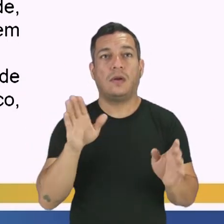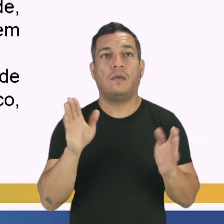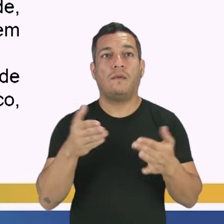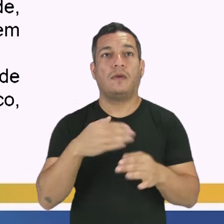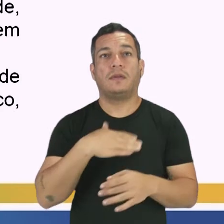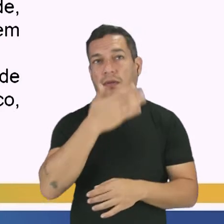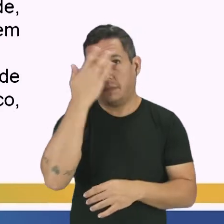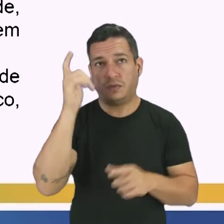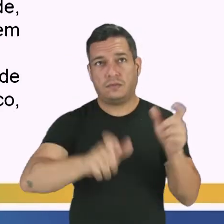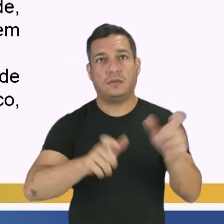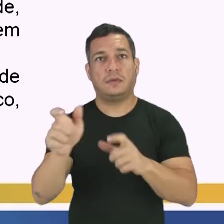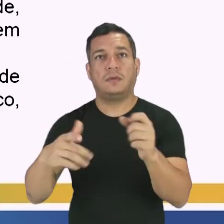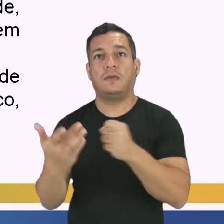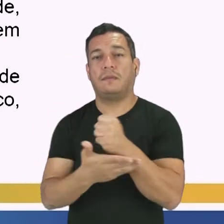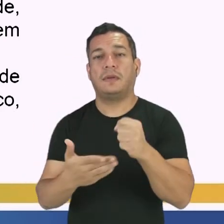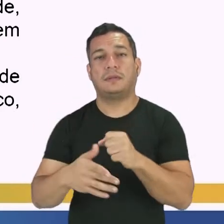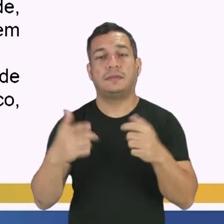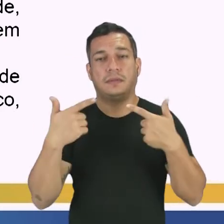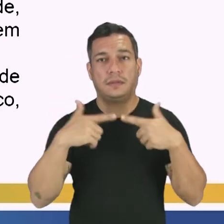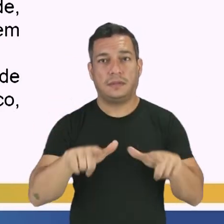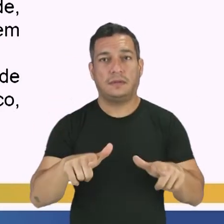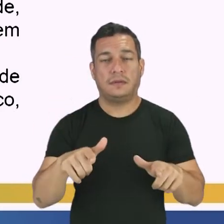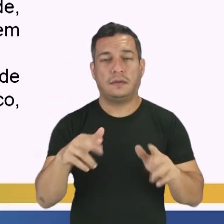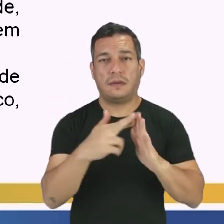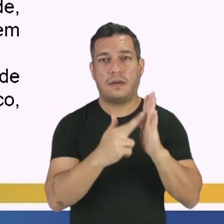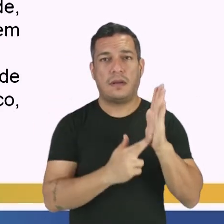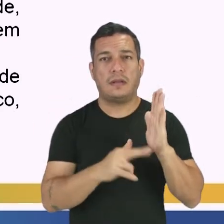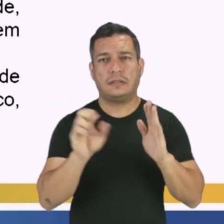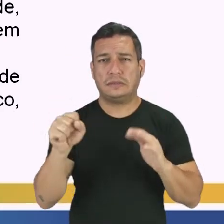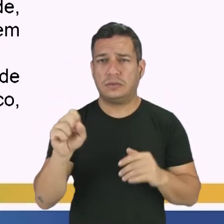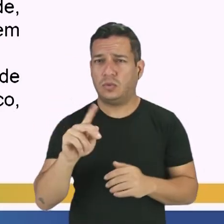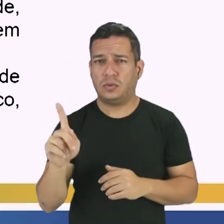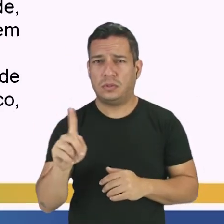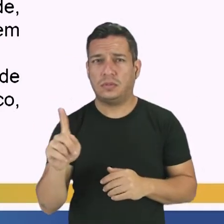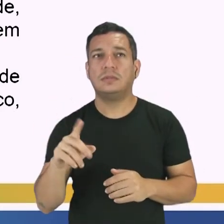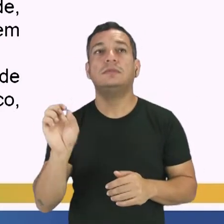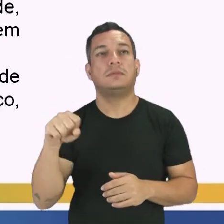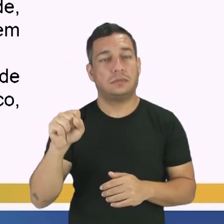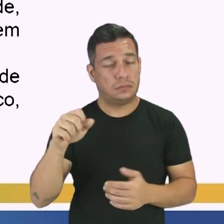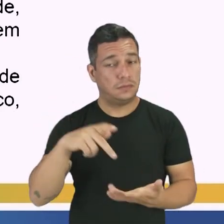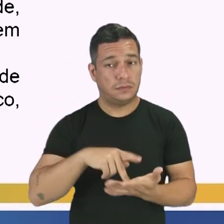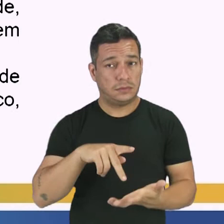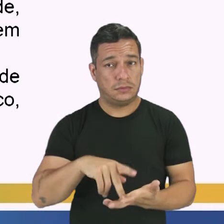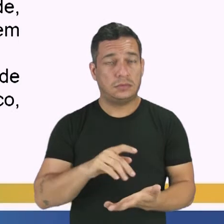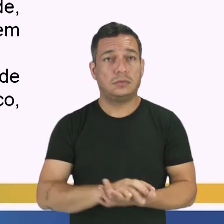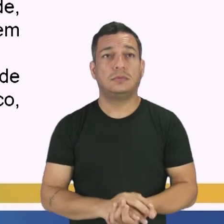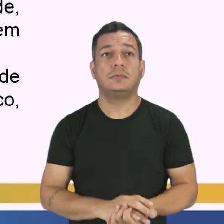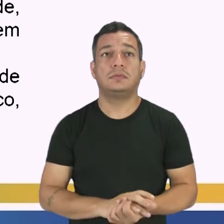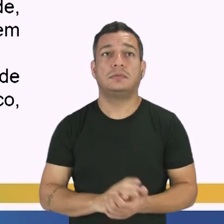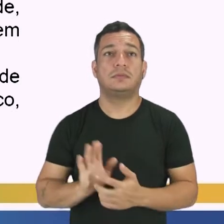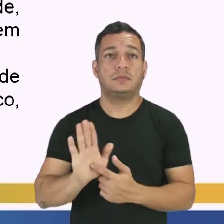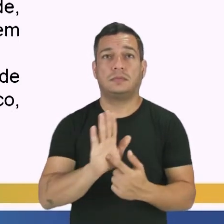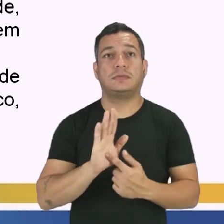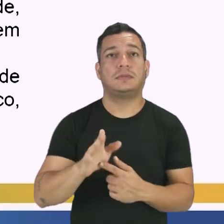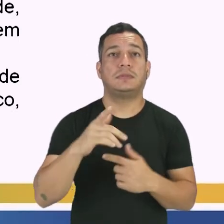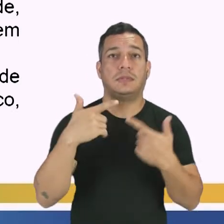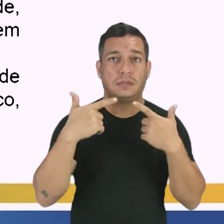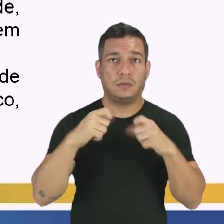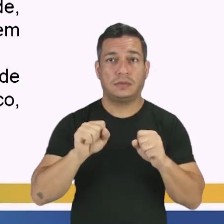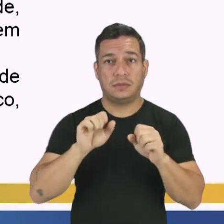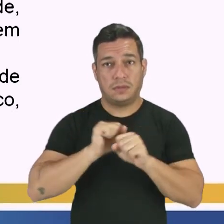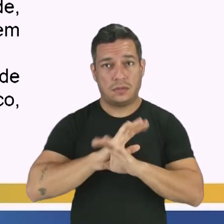marcas pessoais de acordo com as normas da língua? Sim ou não, galerinha? Sim, né? Ó, apresenta uma linguagem